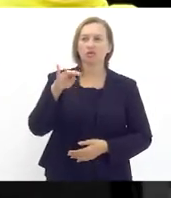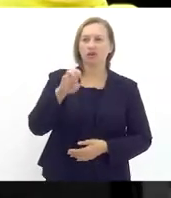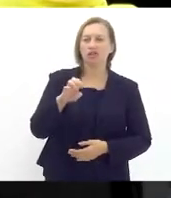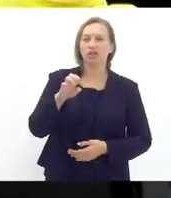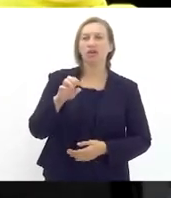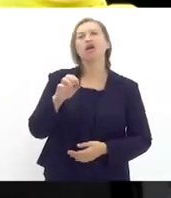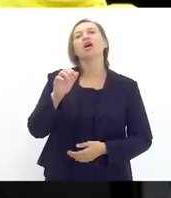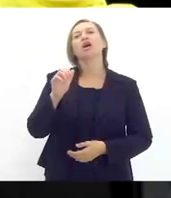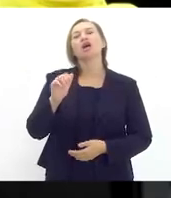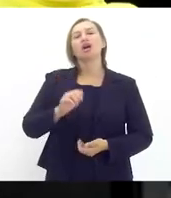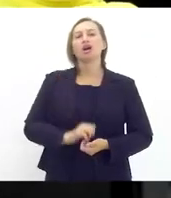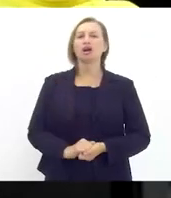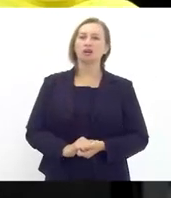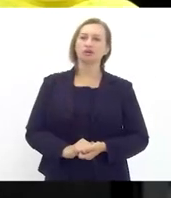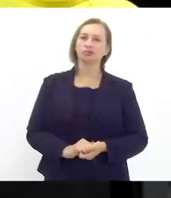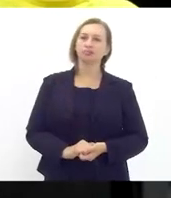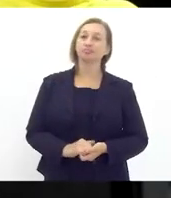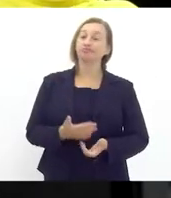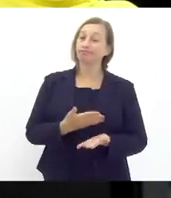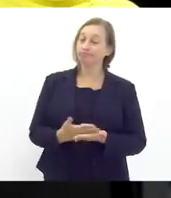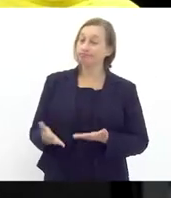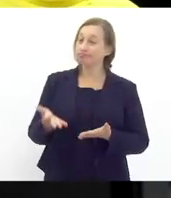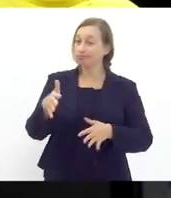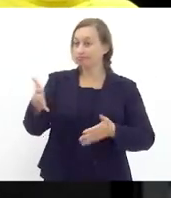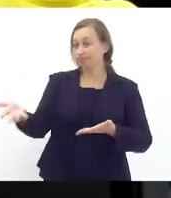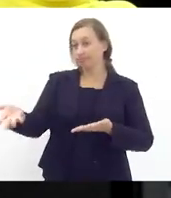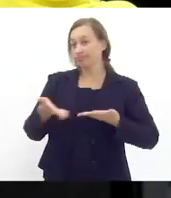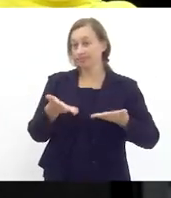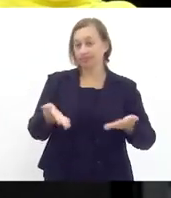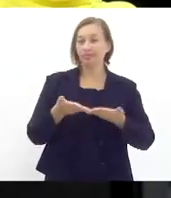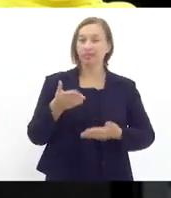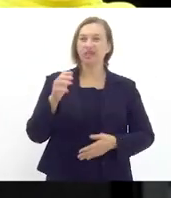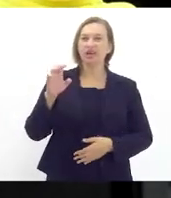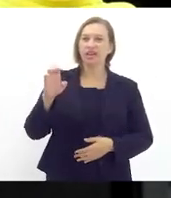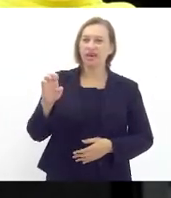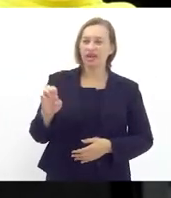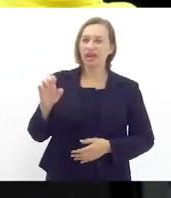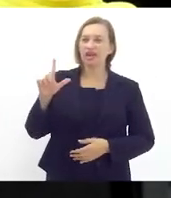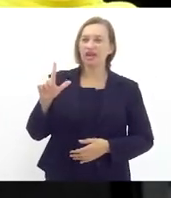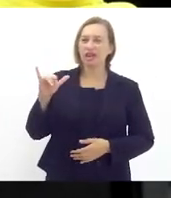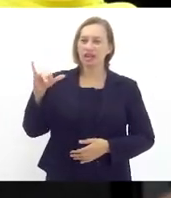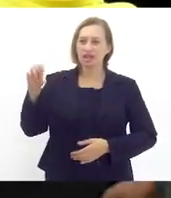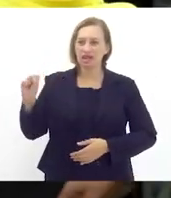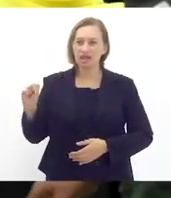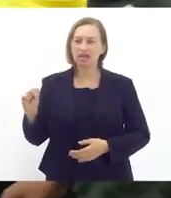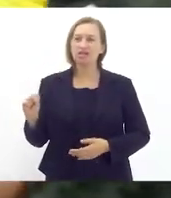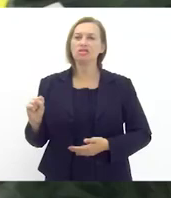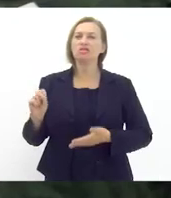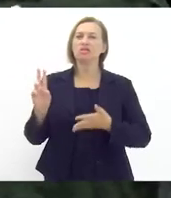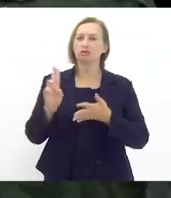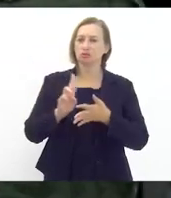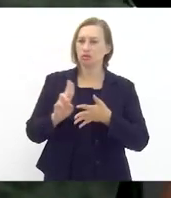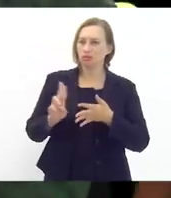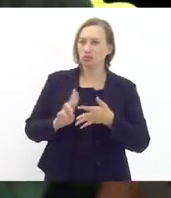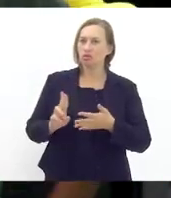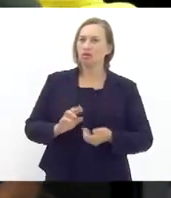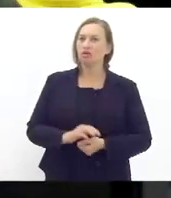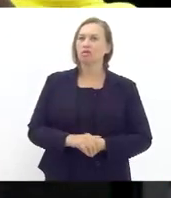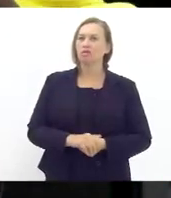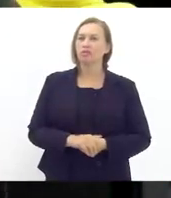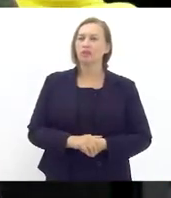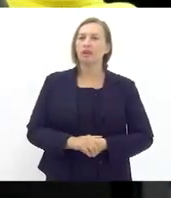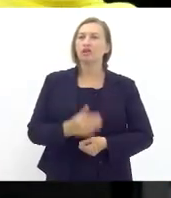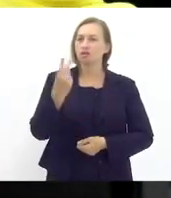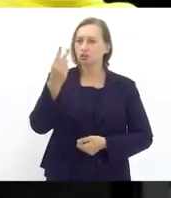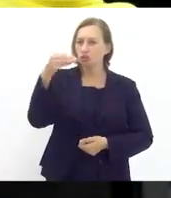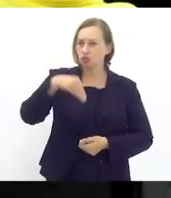gente tô começando a chamar aqui O Elias tá os inscritos Como disse deputada forma sucinta 2